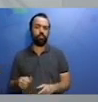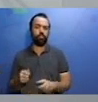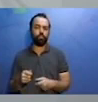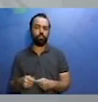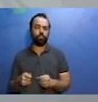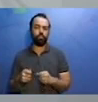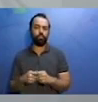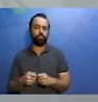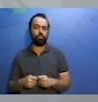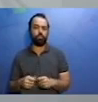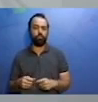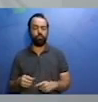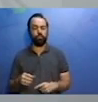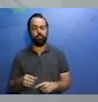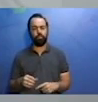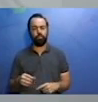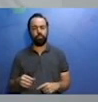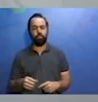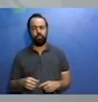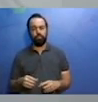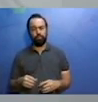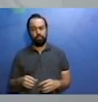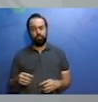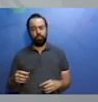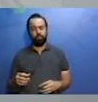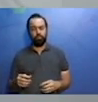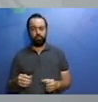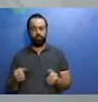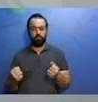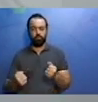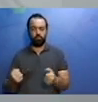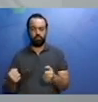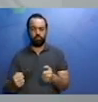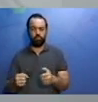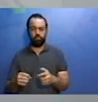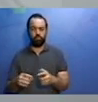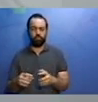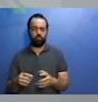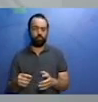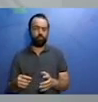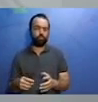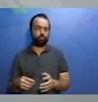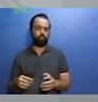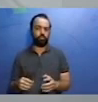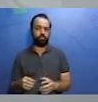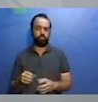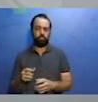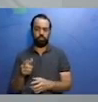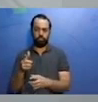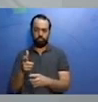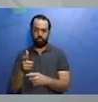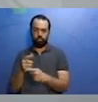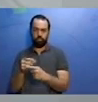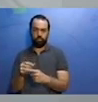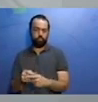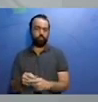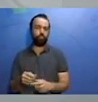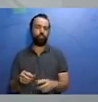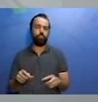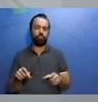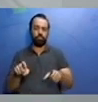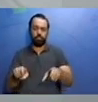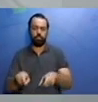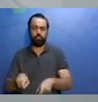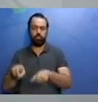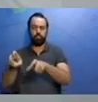de ácido sulfúrico, utilizado nas baterias de carro, na produção da pólvora, fungicidas,